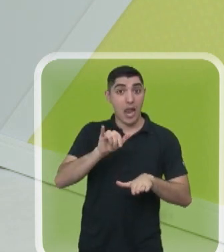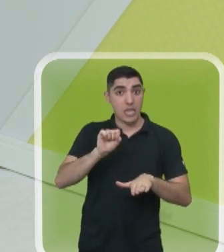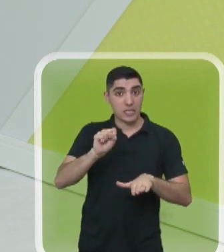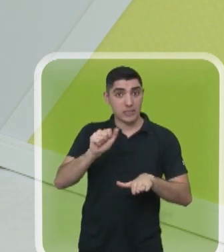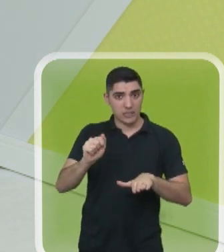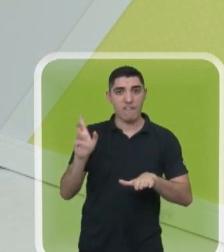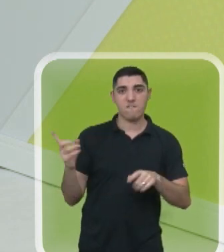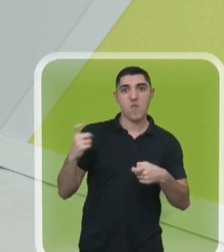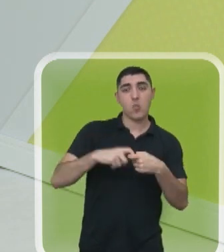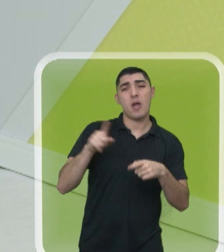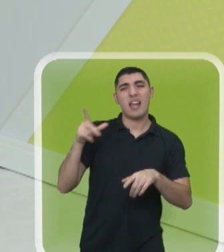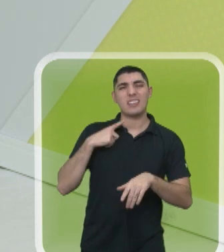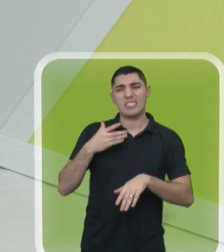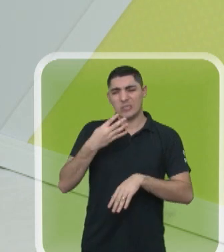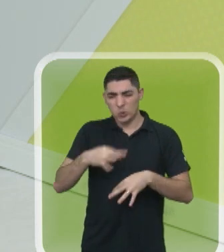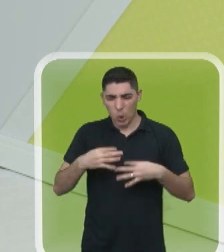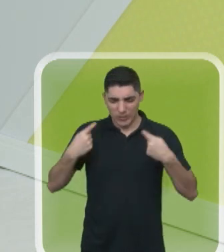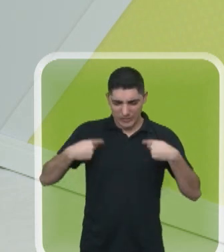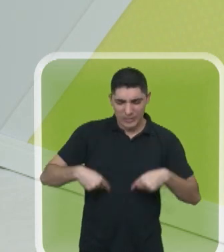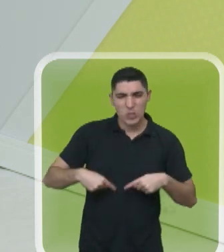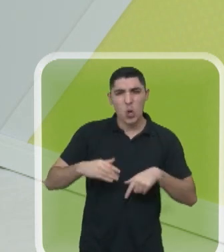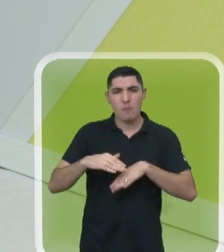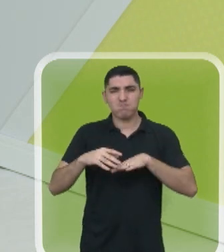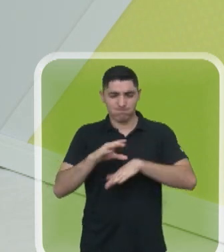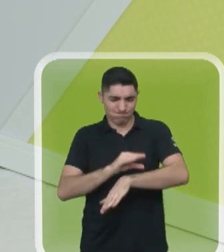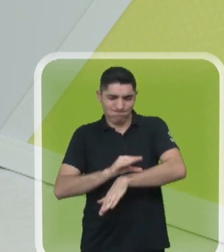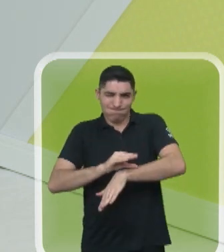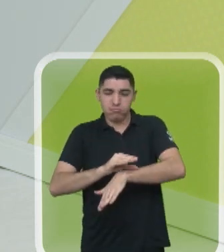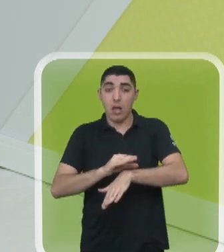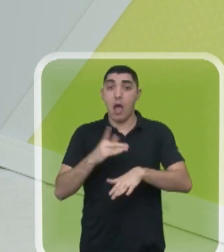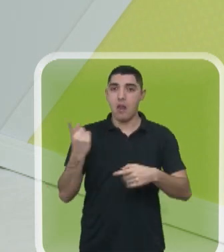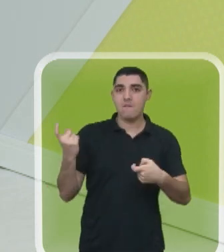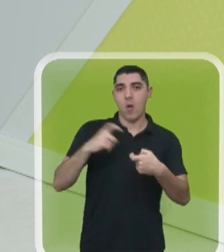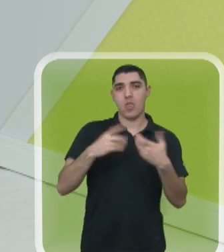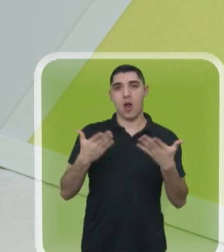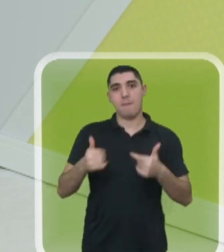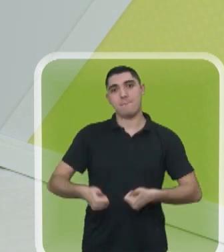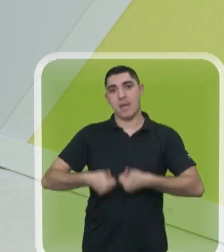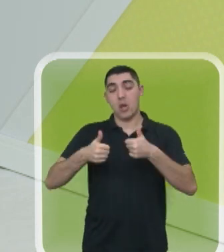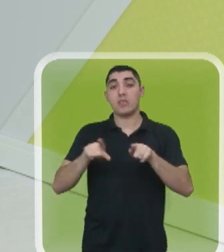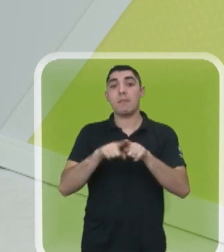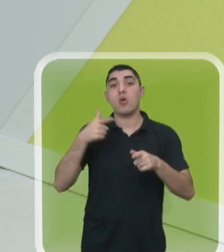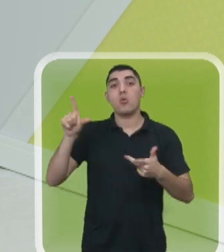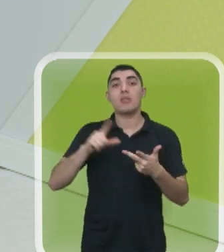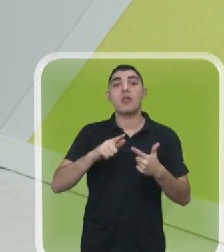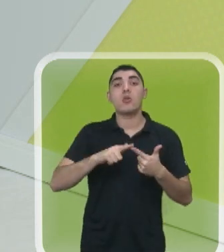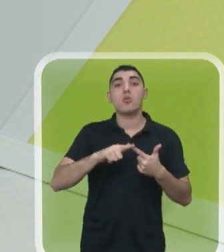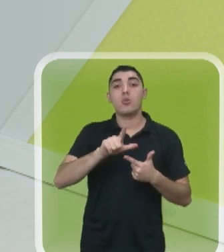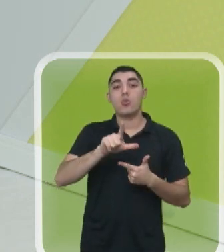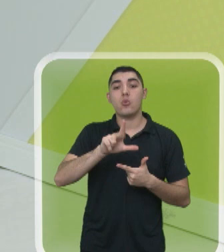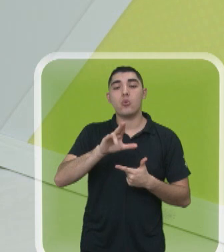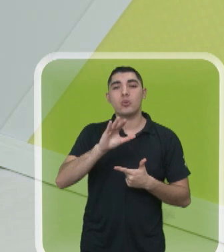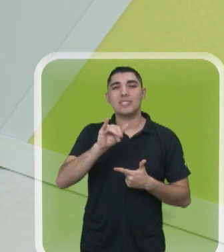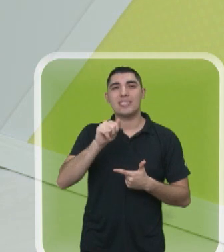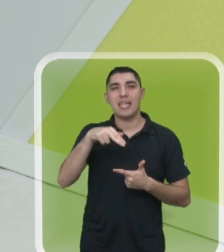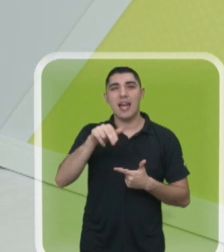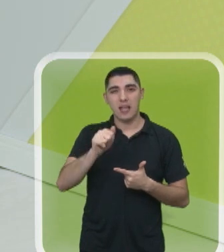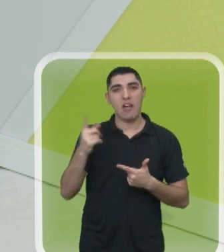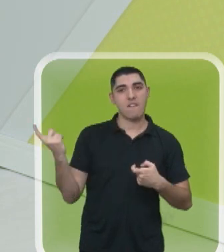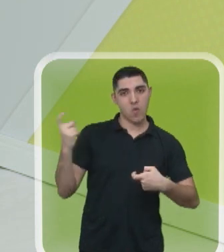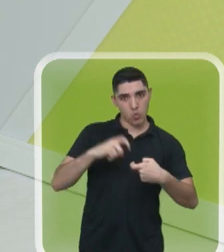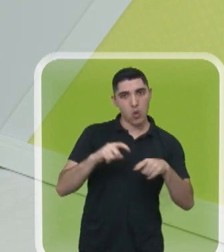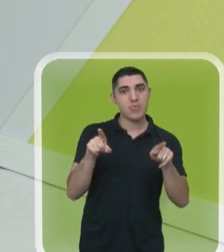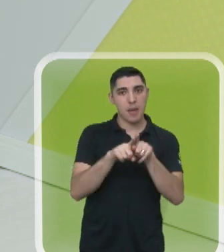aí de uma contratura muscular. E com a estreia da atacante Luciene Baião, que estava no SMAC, o Clube Beijo do Pará, e que